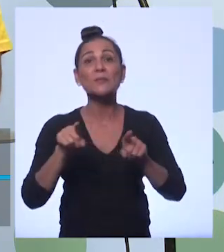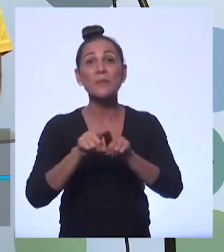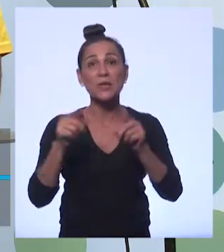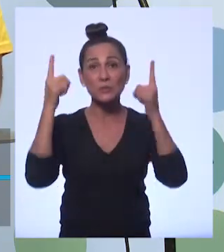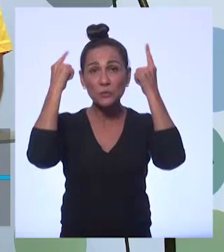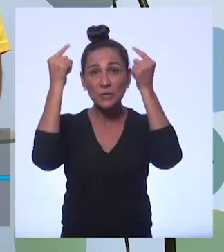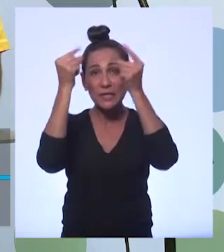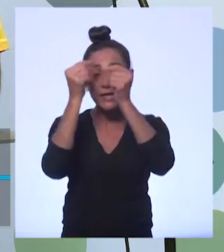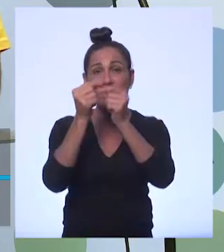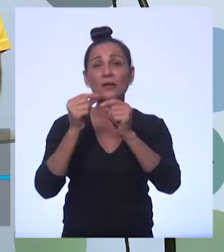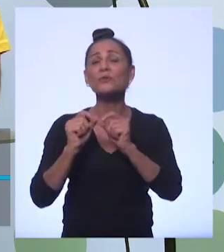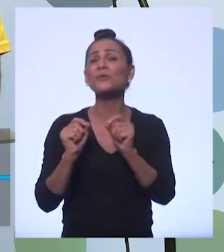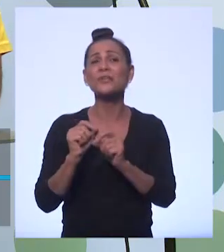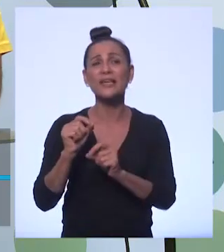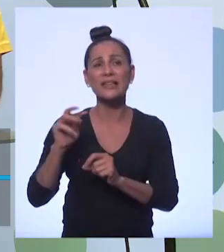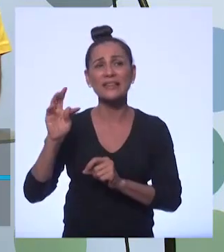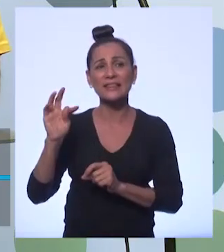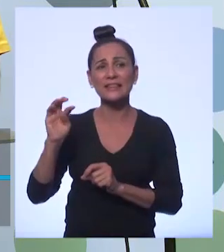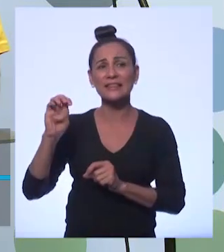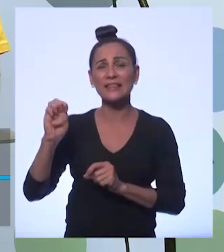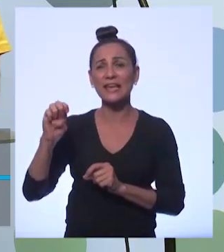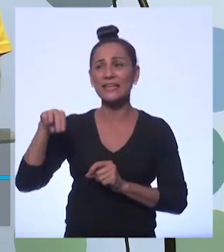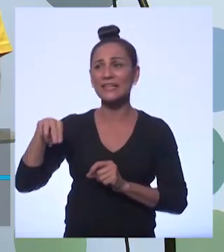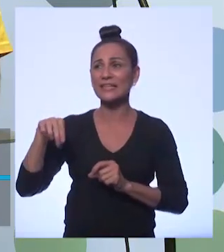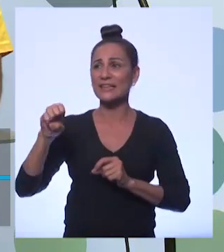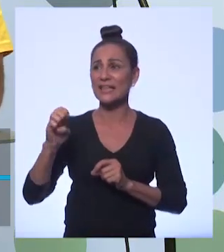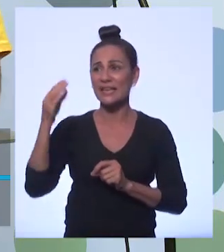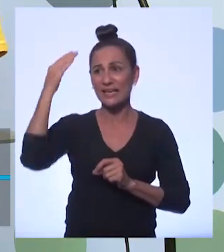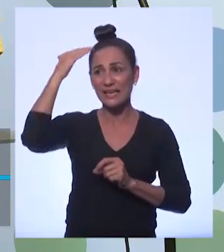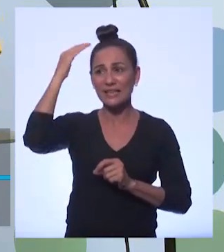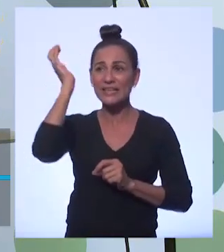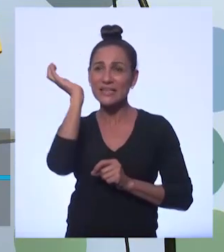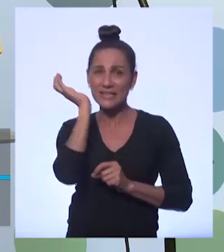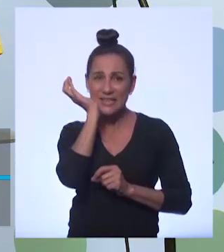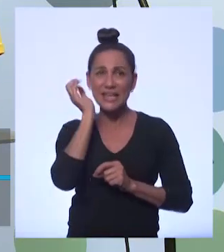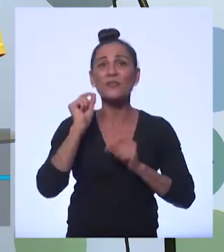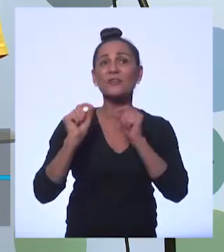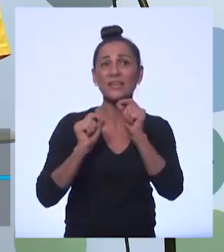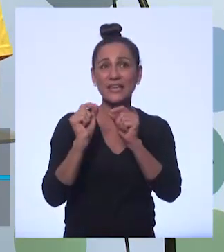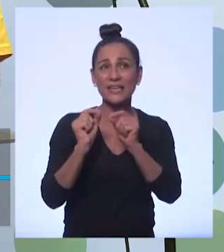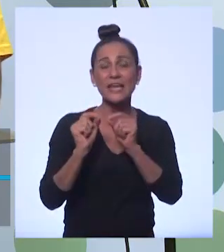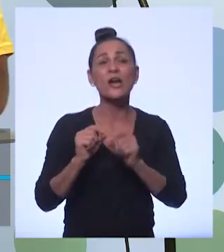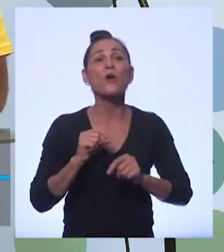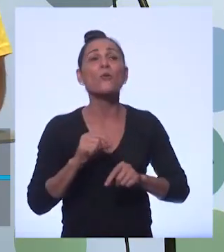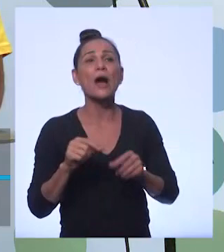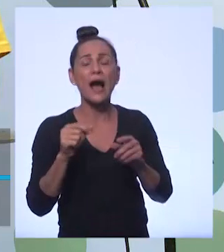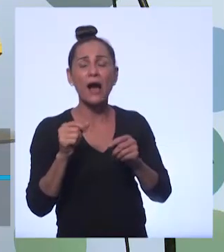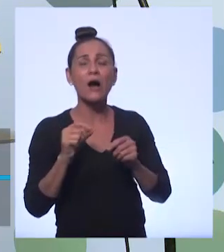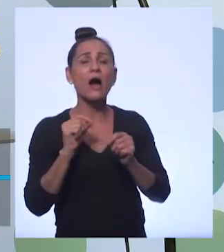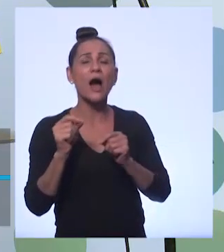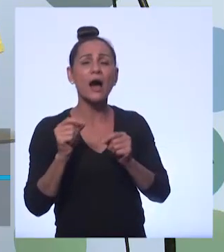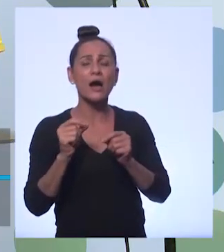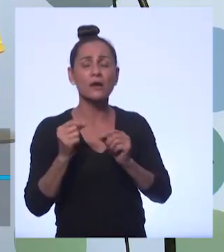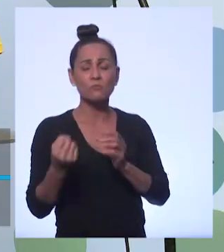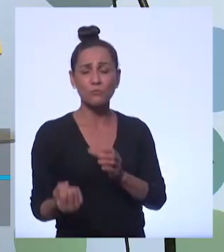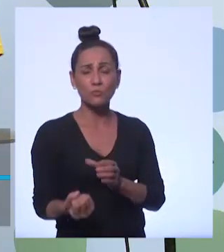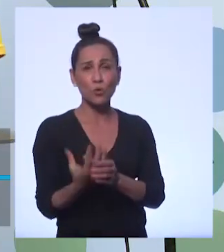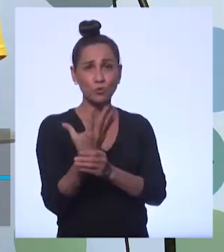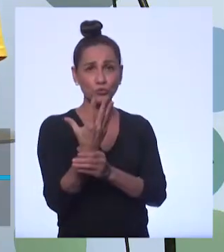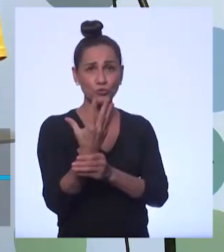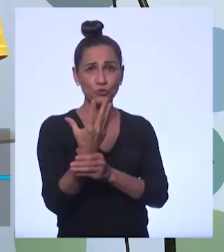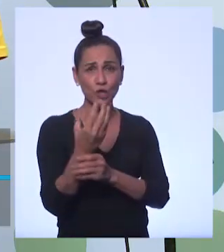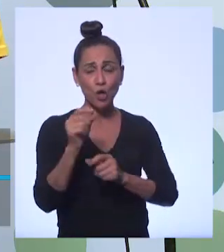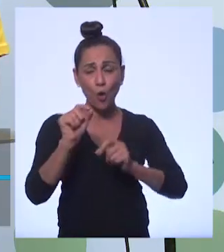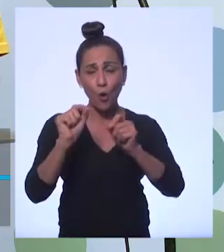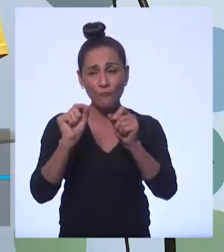Então, tekne tem esse sentido de atividade de fabricar algo, né? A fabricar uma obra. Então, tudo